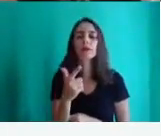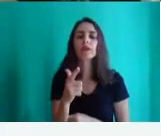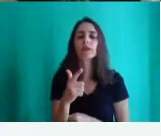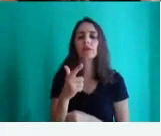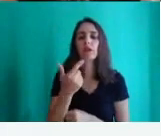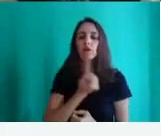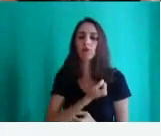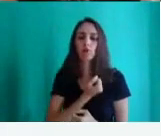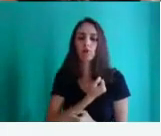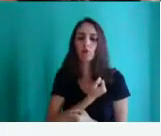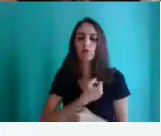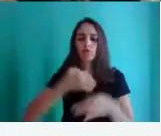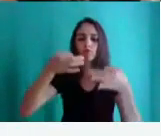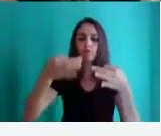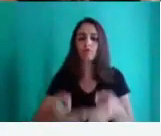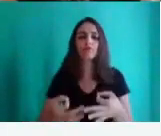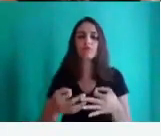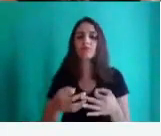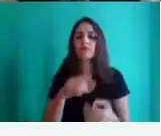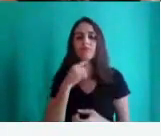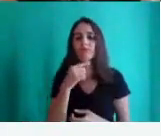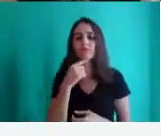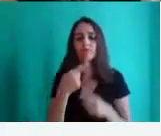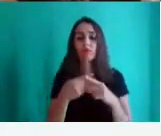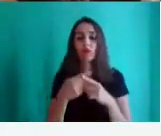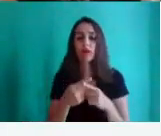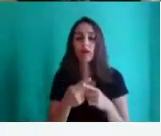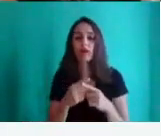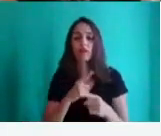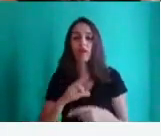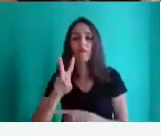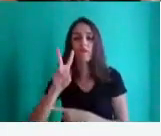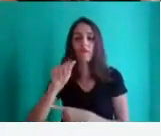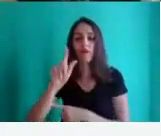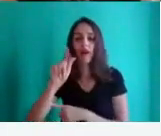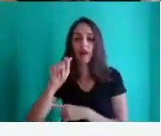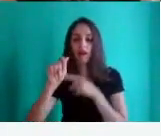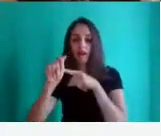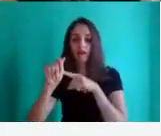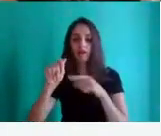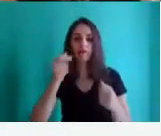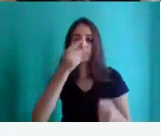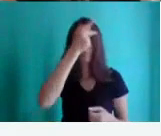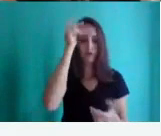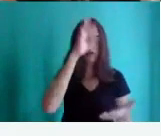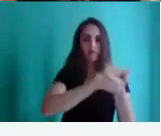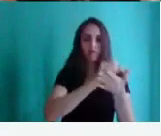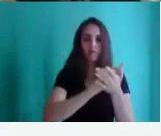Iniciaremos pelas vagas destinadas à ampla concorrência, código 010.